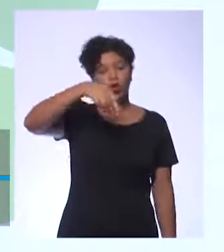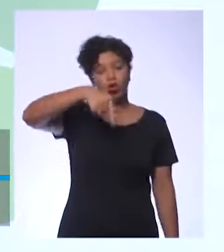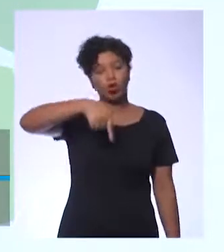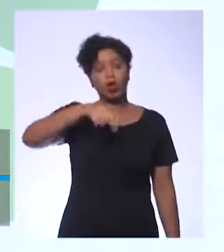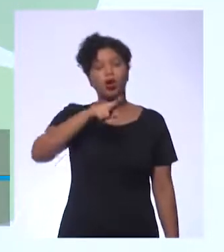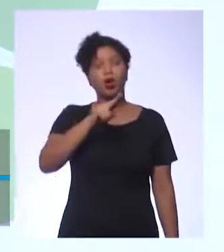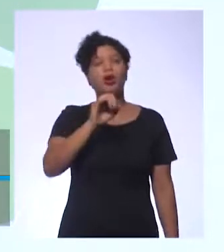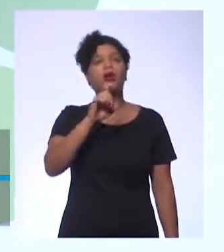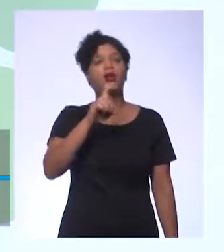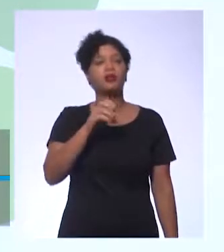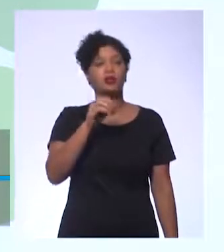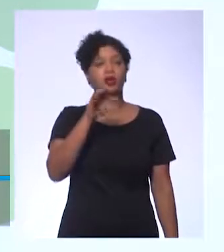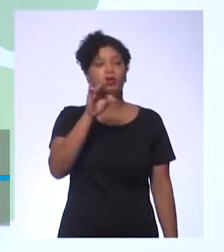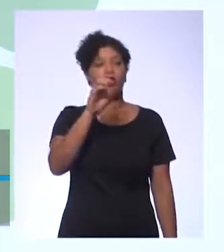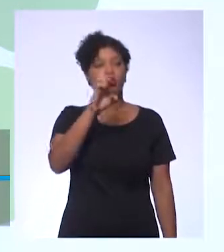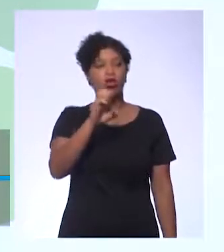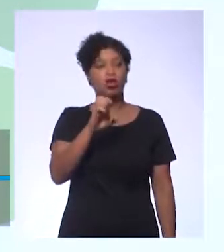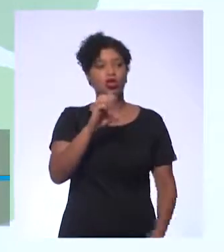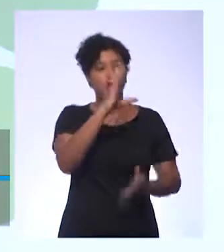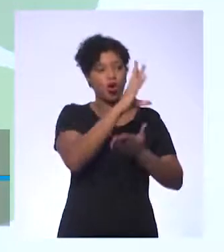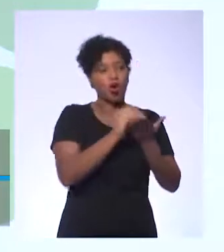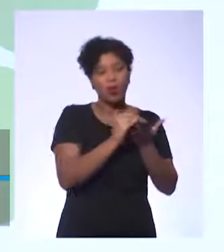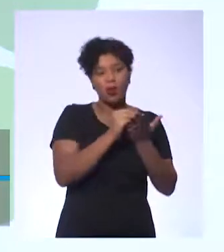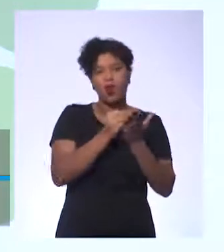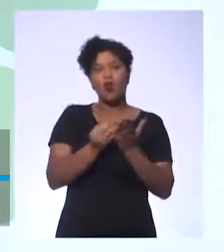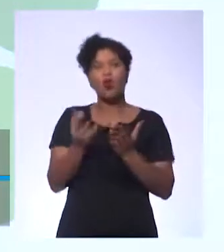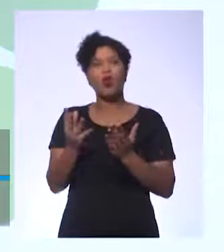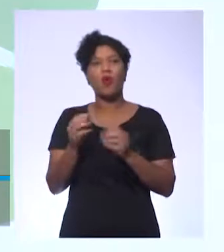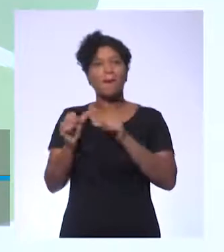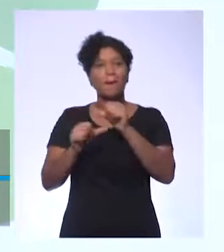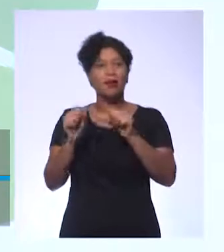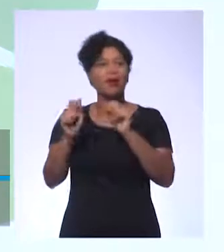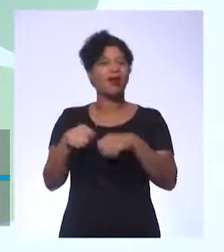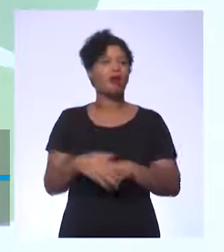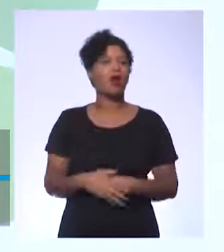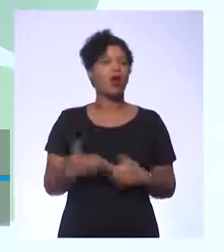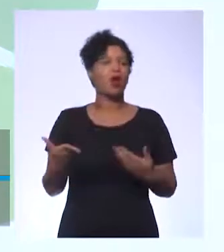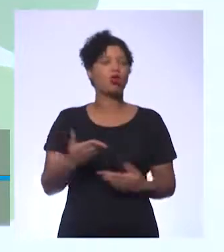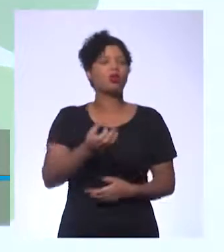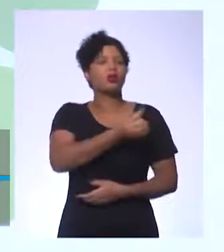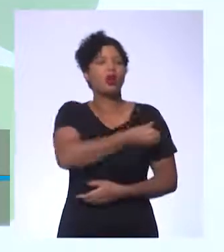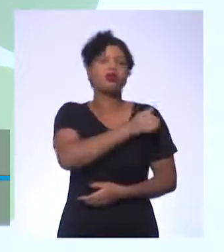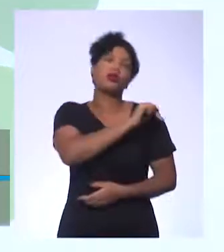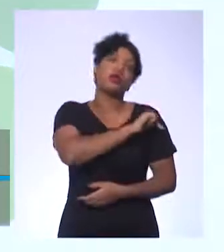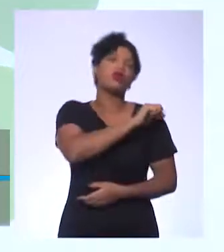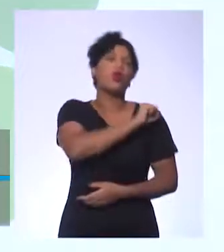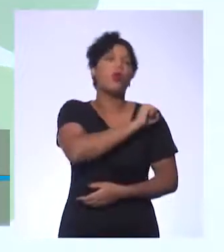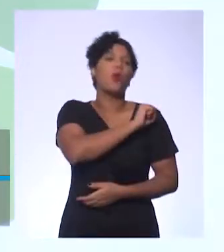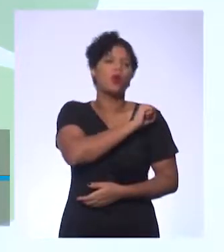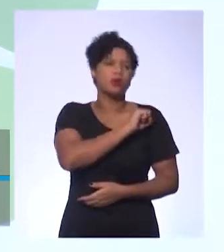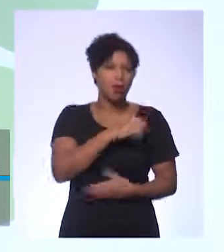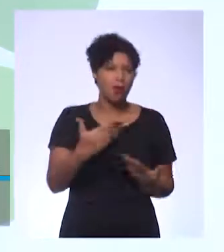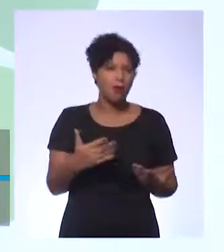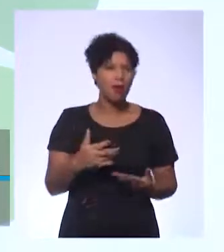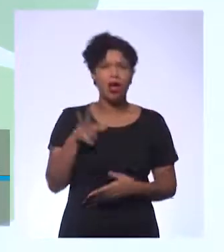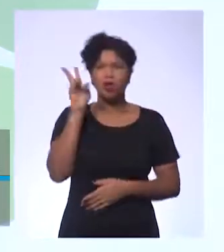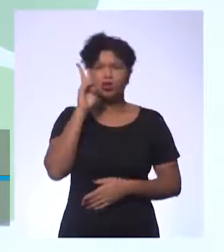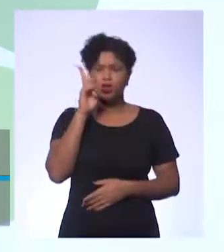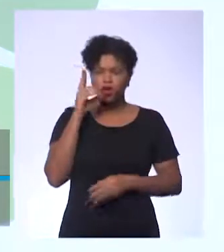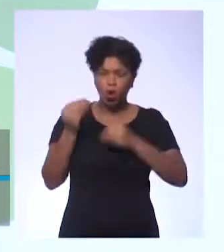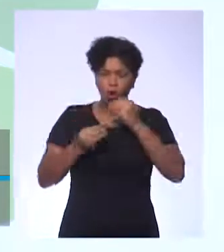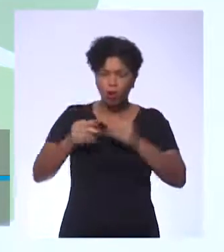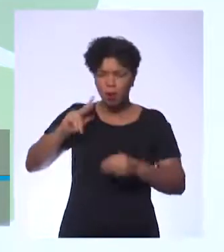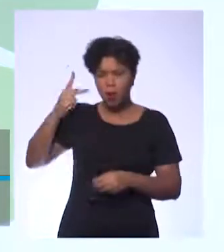Perceba que hoje, se eu chegar para falar com um aluno do 6º, 7º, do 8º ano sobre essa história, da forma como ela era ensinada nos